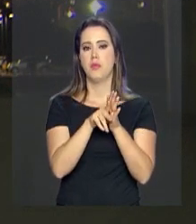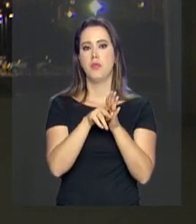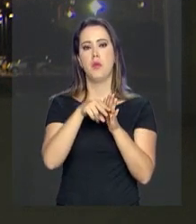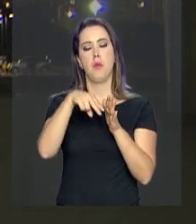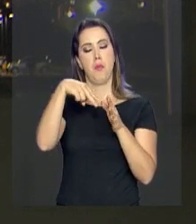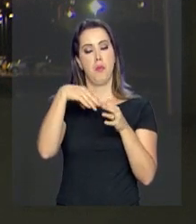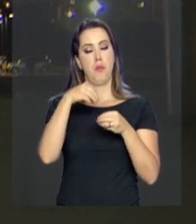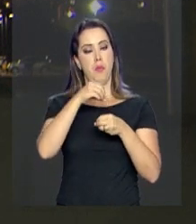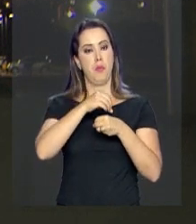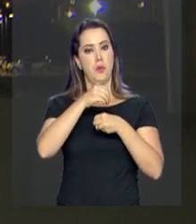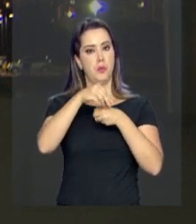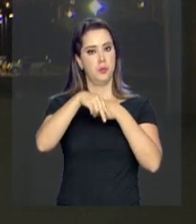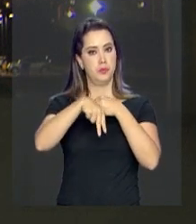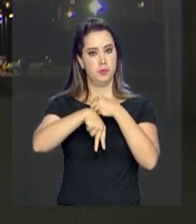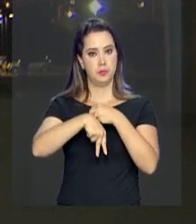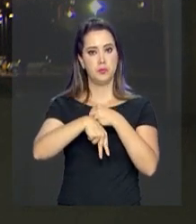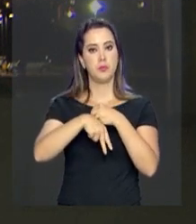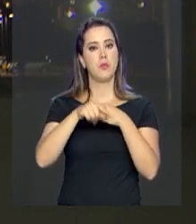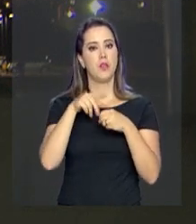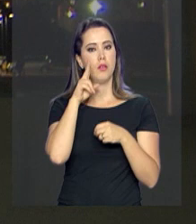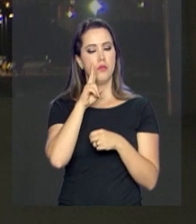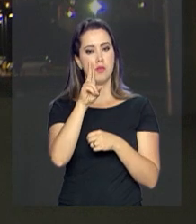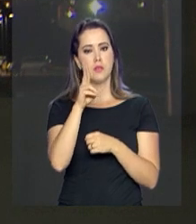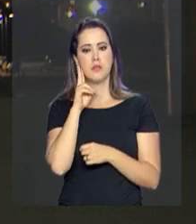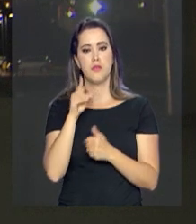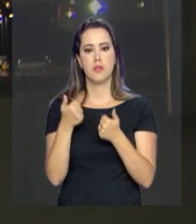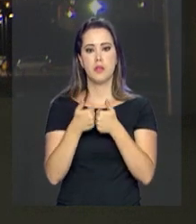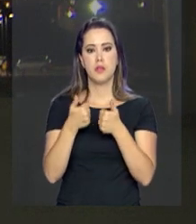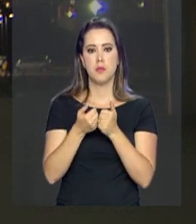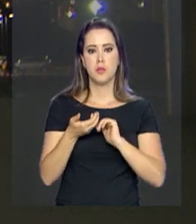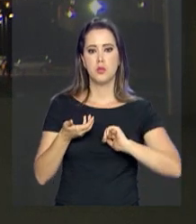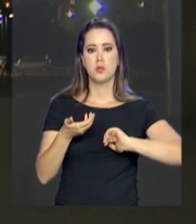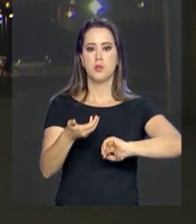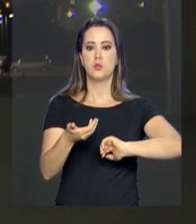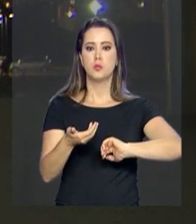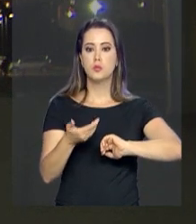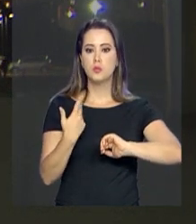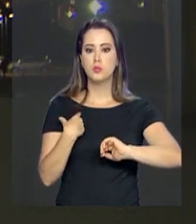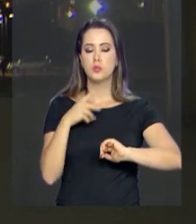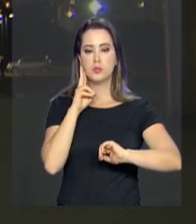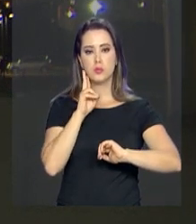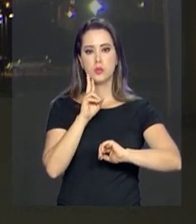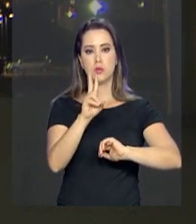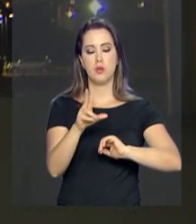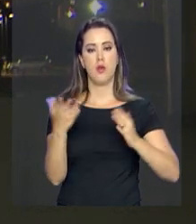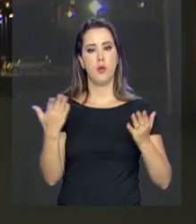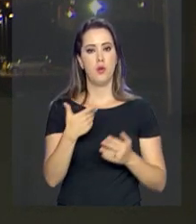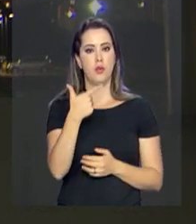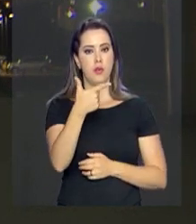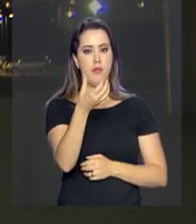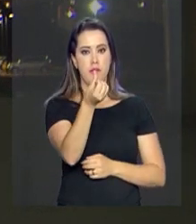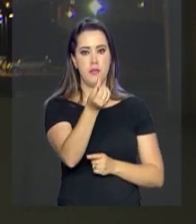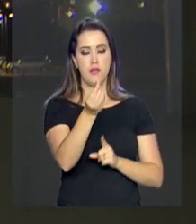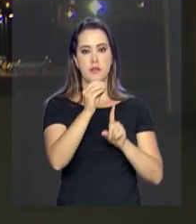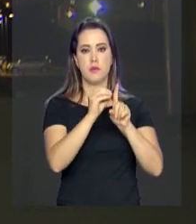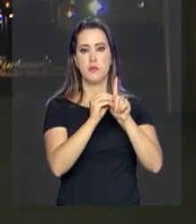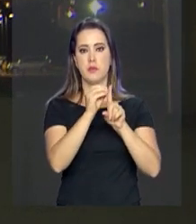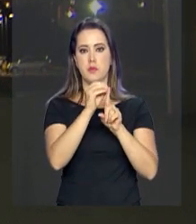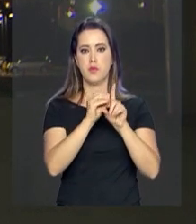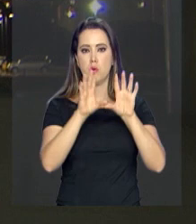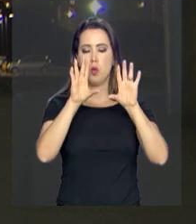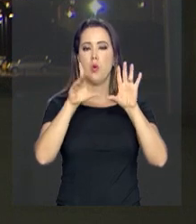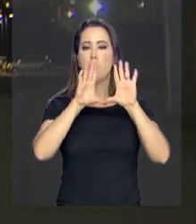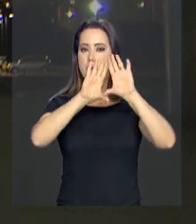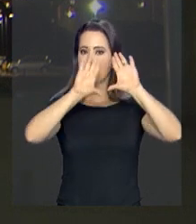maia no lado direito da imagem aparece o congresso nacional neste momento em brasília faz 26 graus o céu está parcialmente